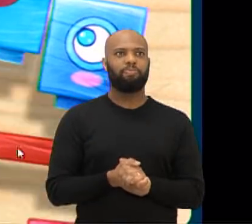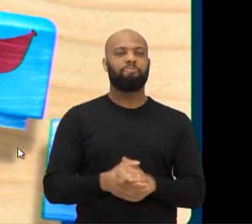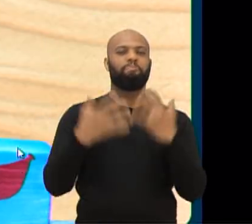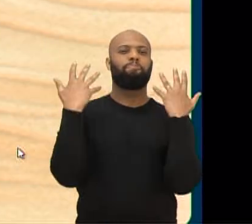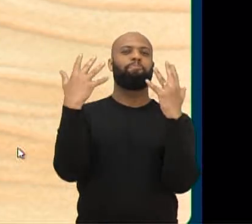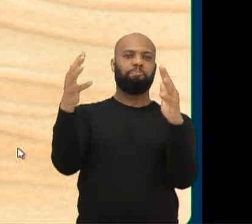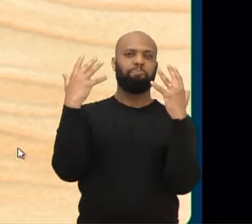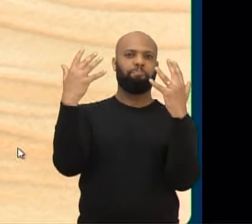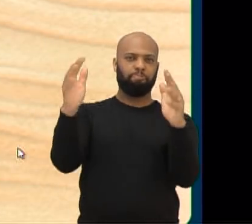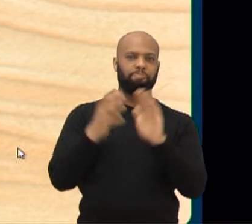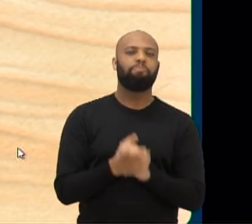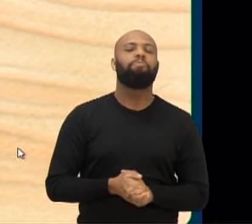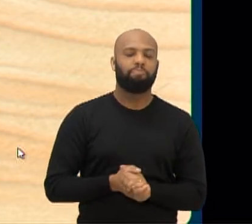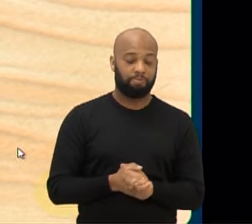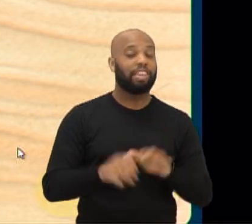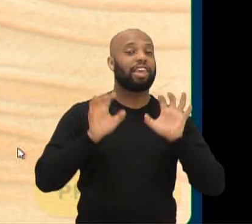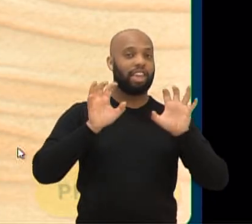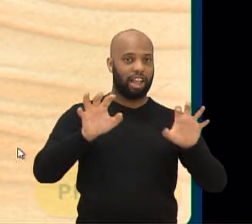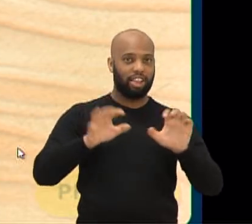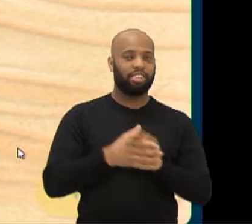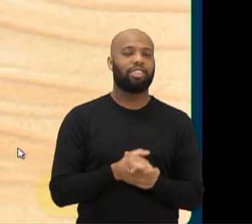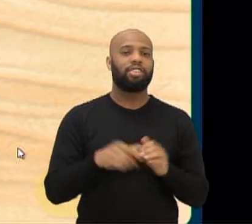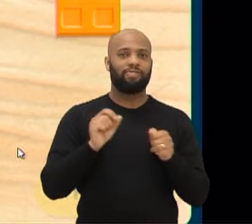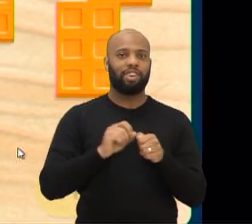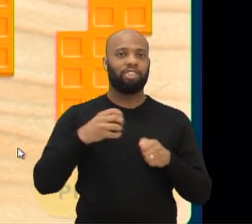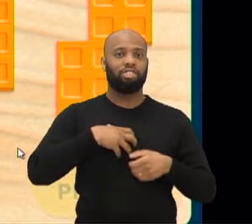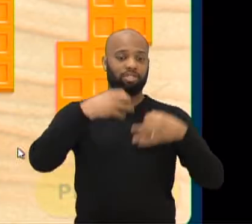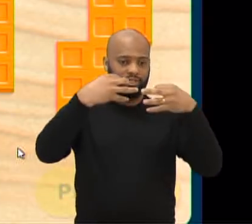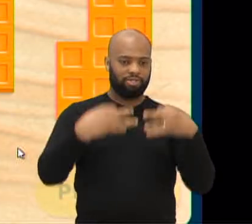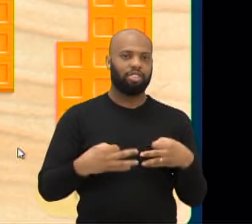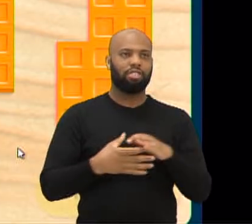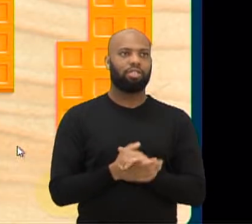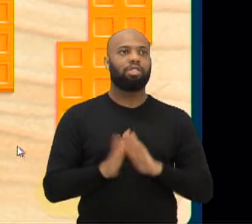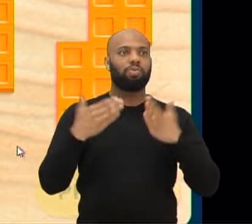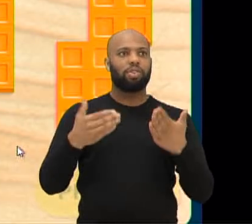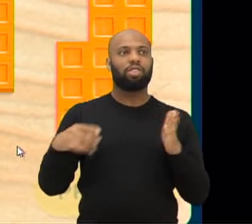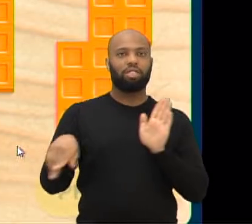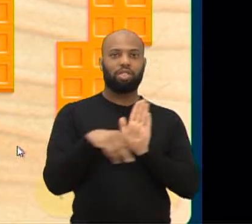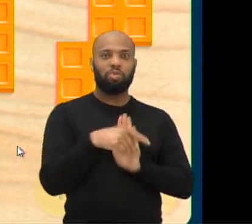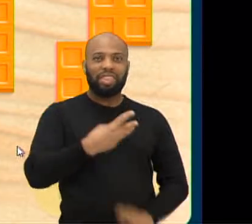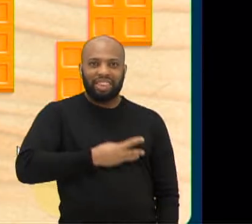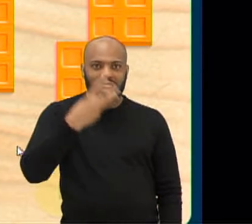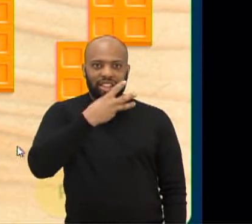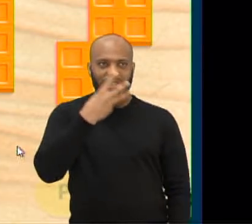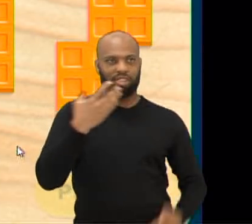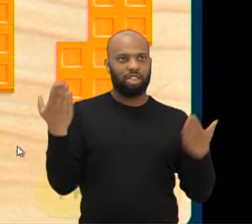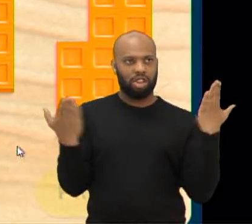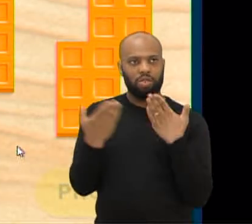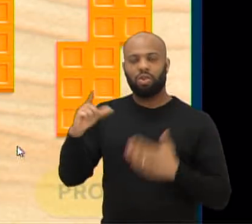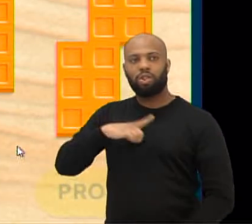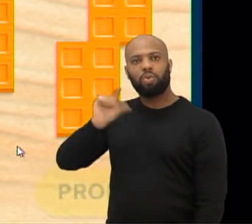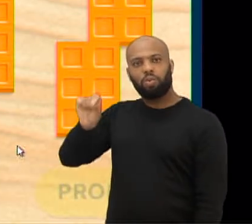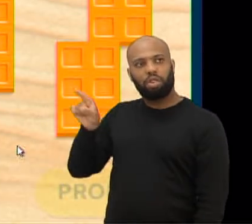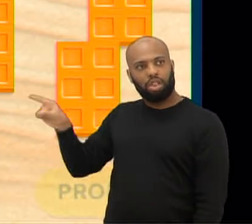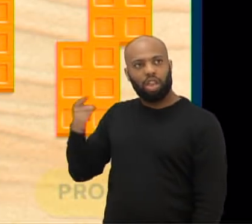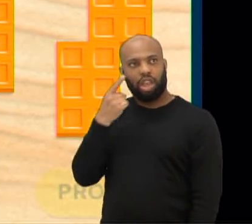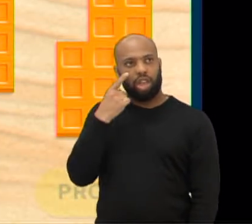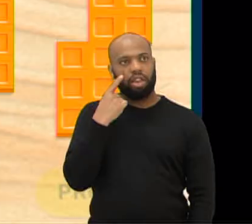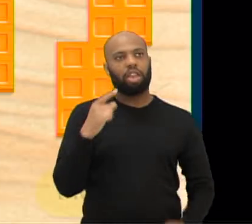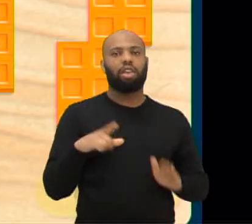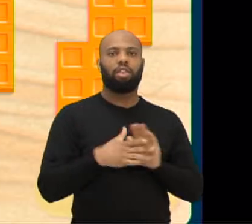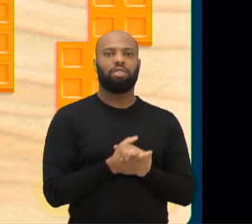Olá, muito bom, é isso mesmo, a montagem foi perfeita. Então, nesse terceiro exercício, ele vai passar